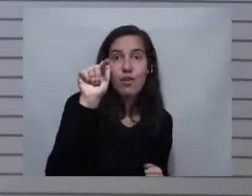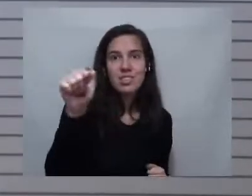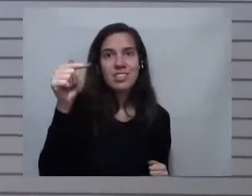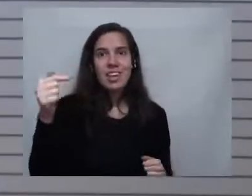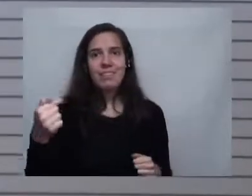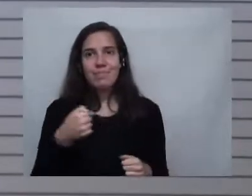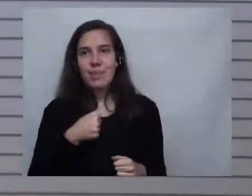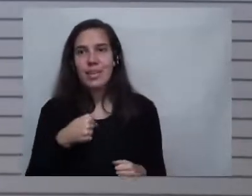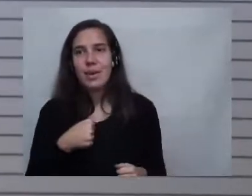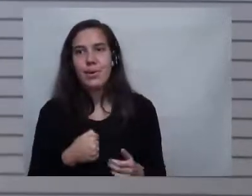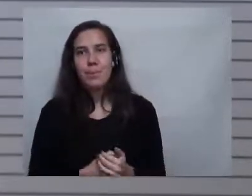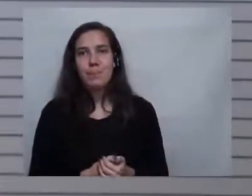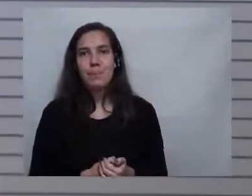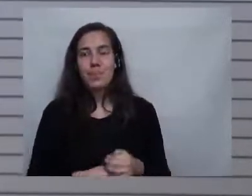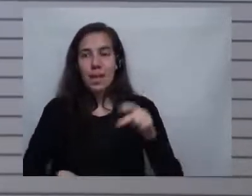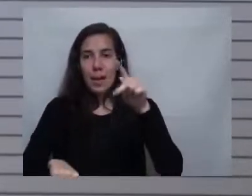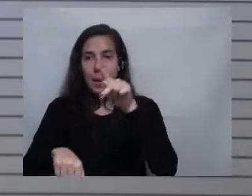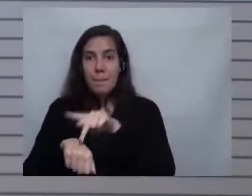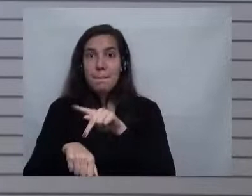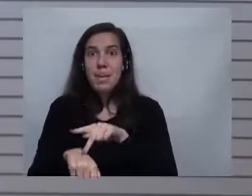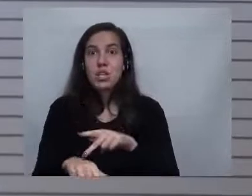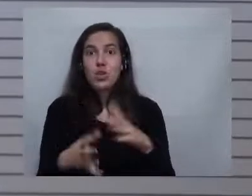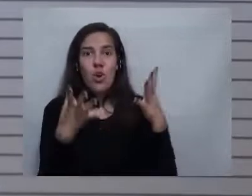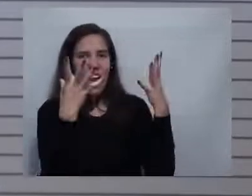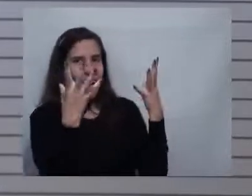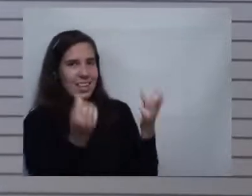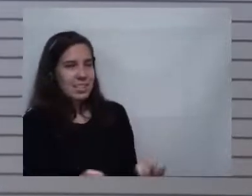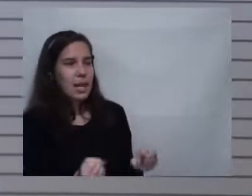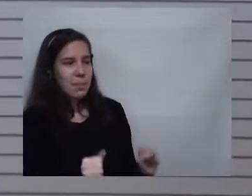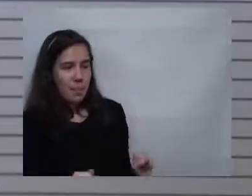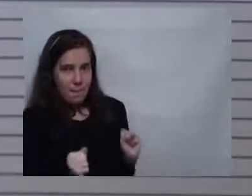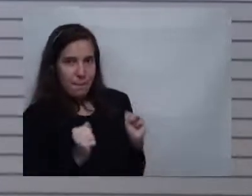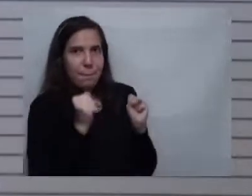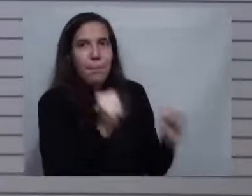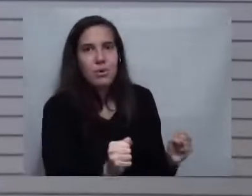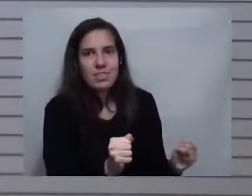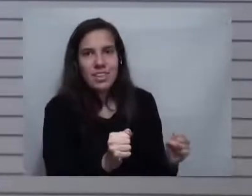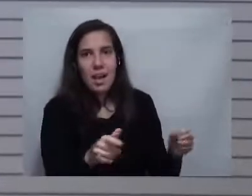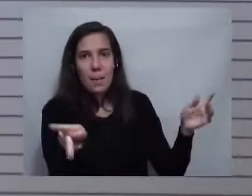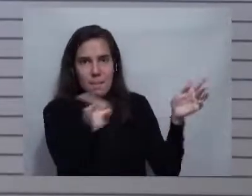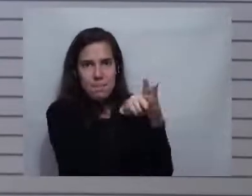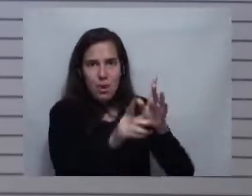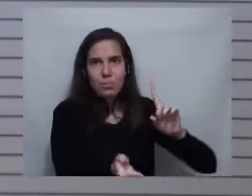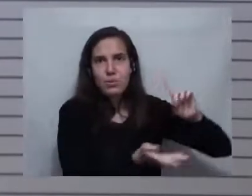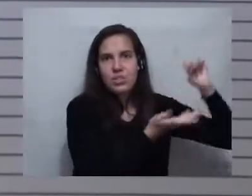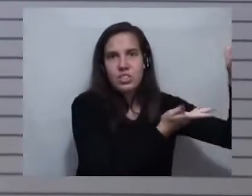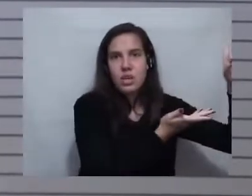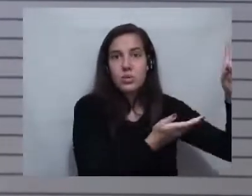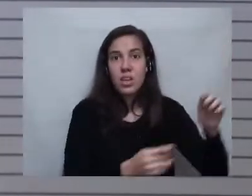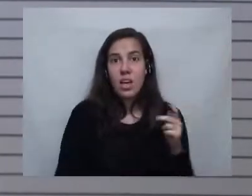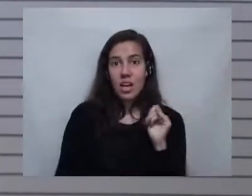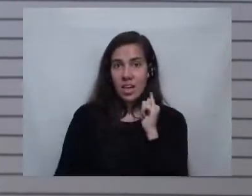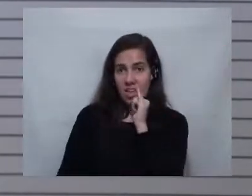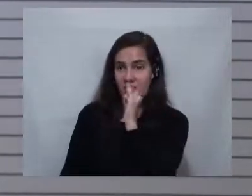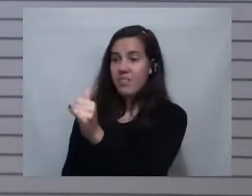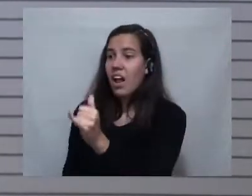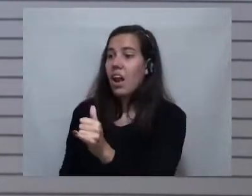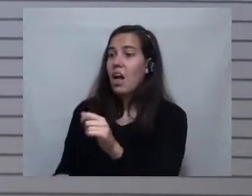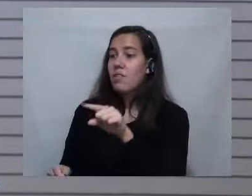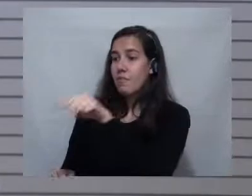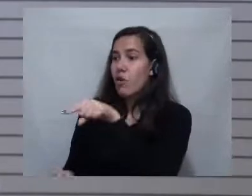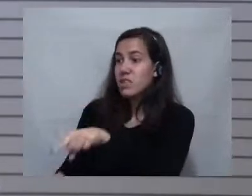Pedro e pela outorga do Poder de Jesus diz Jesus Cristo te cura